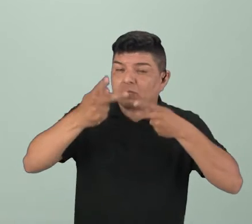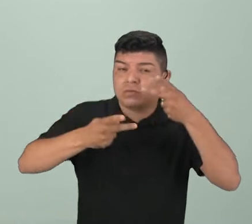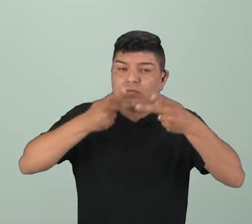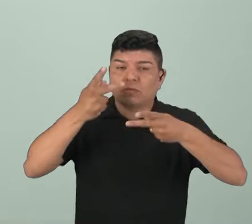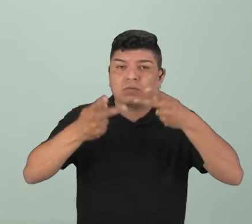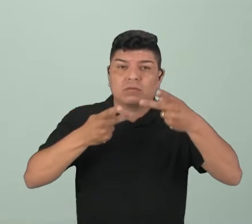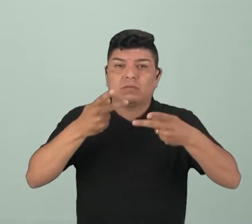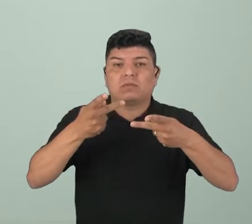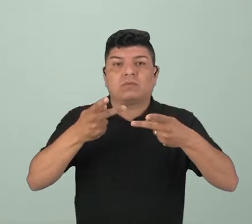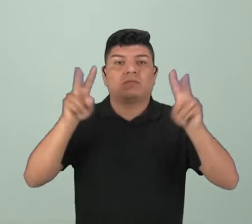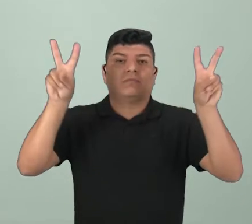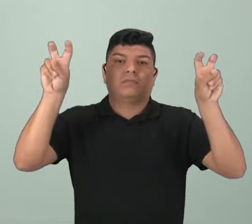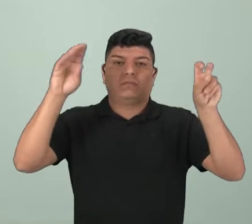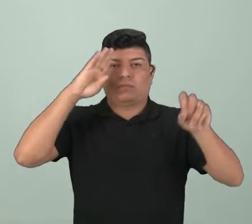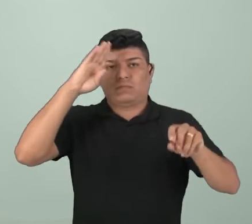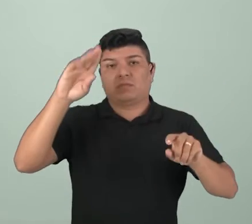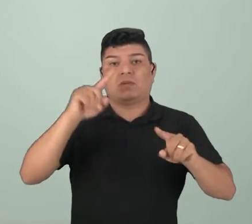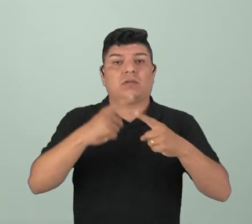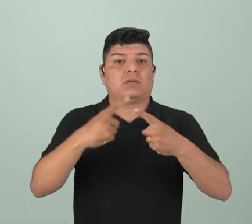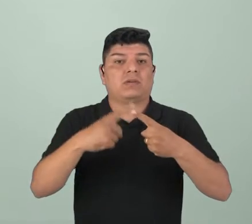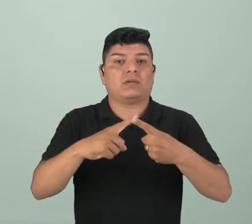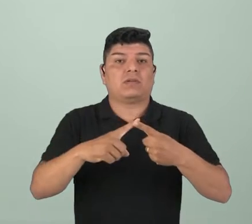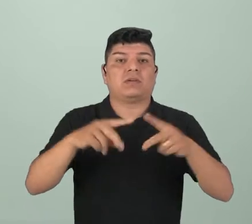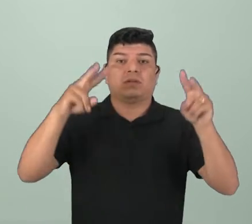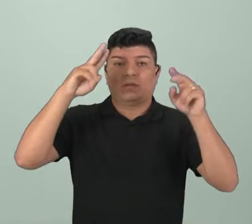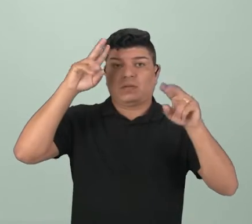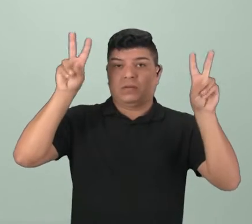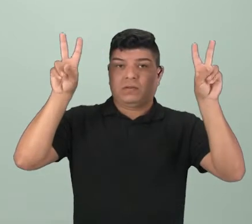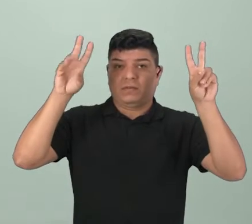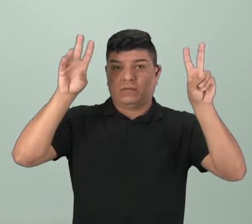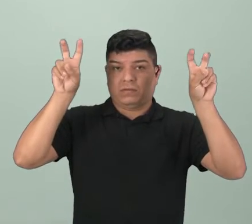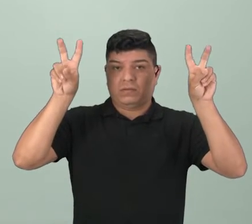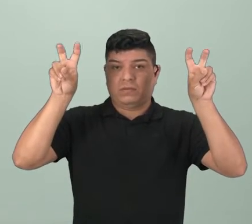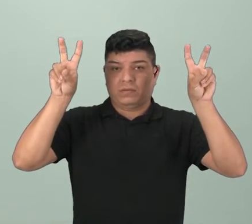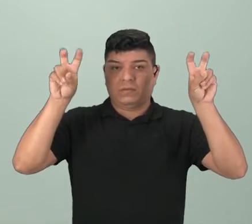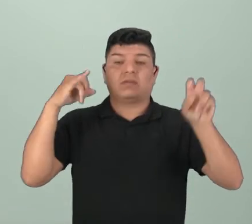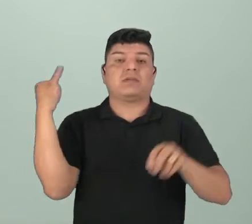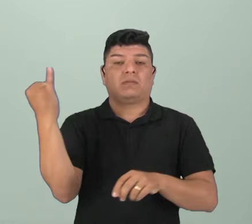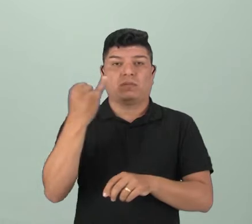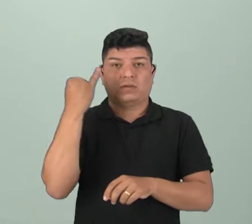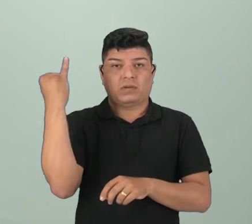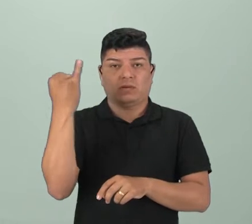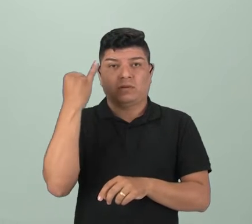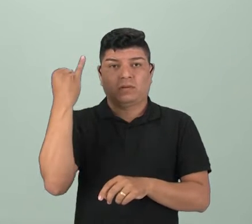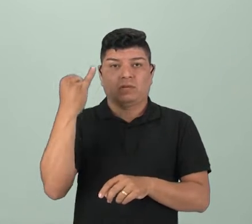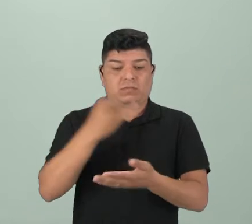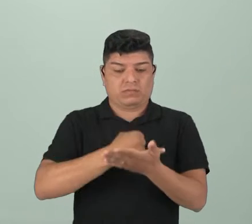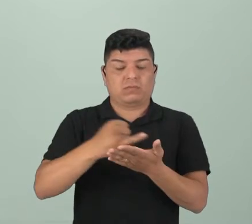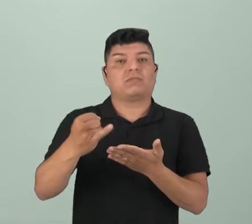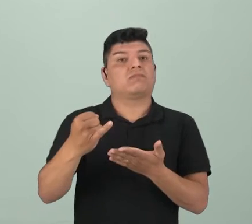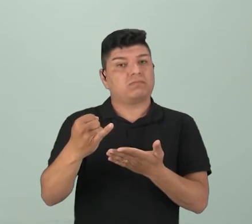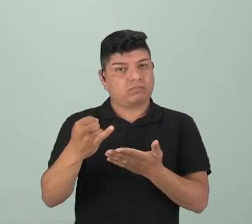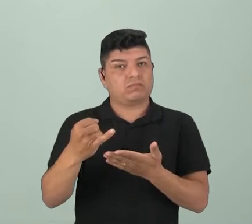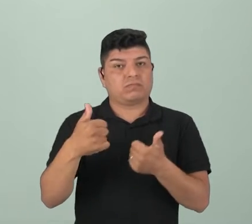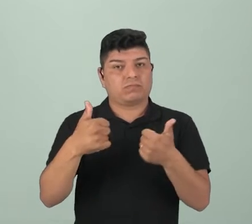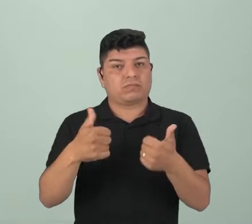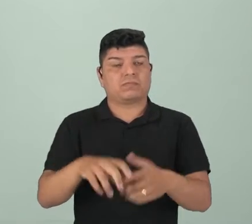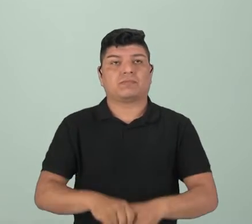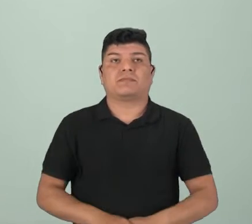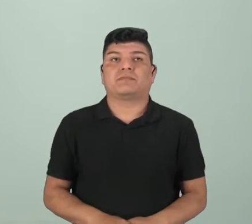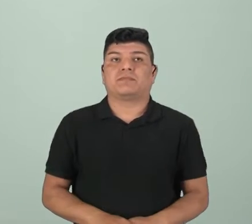do que você vai tratar, porque esse tema é relevante dentro aqui da introdução, tá